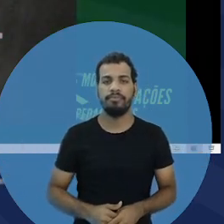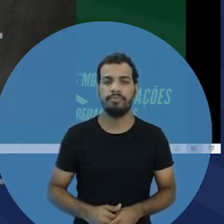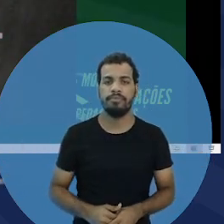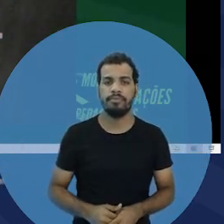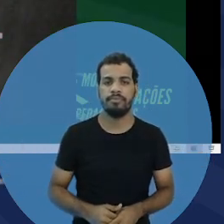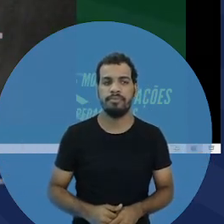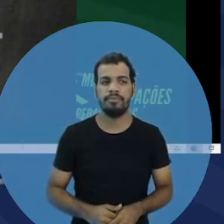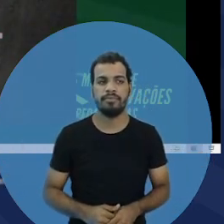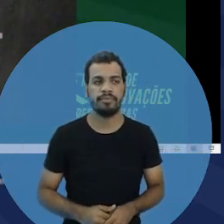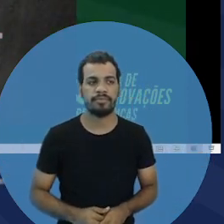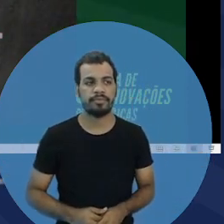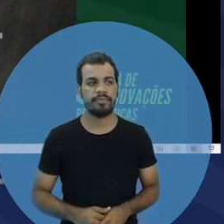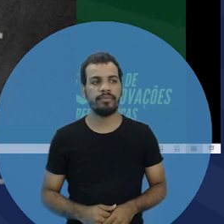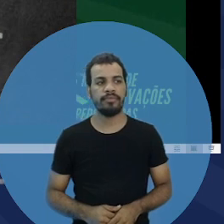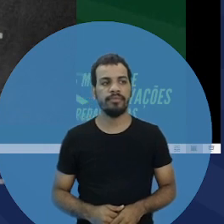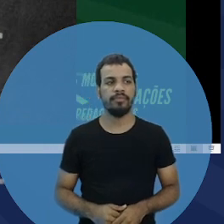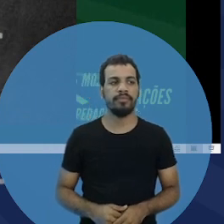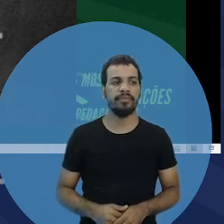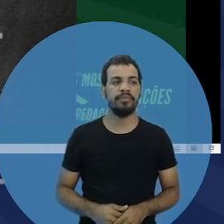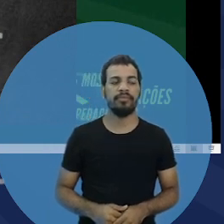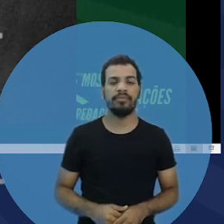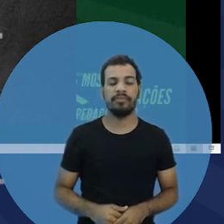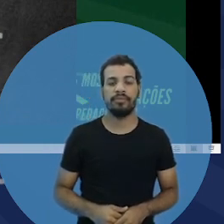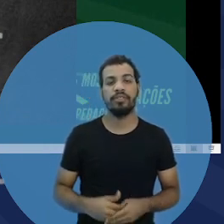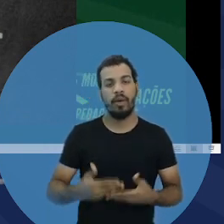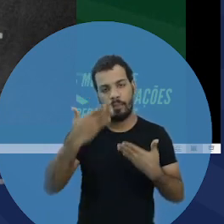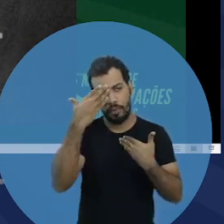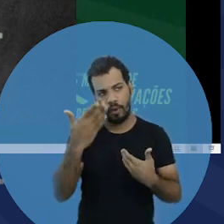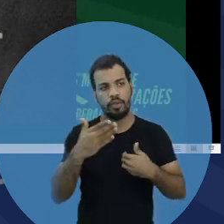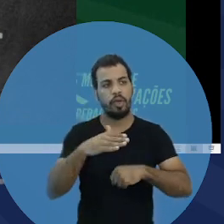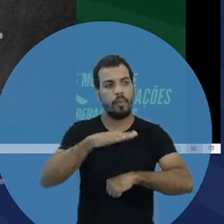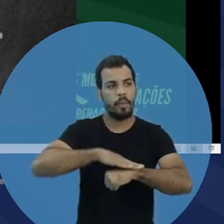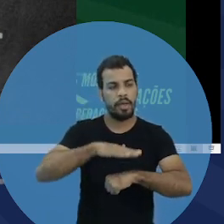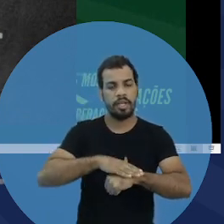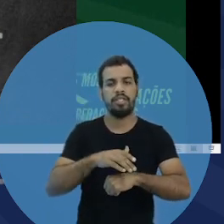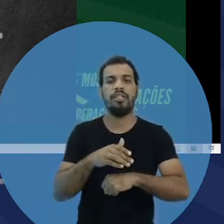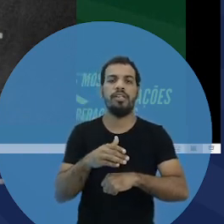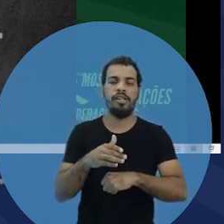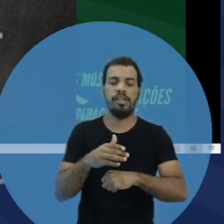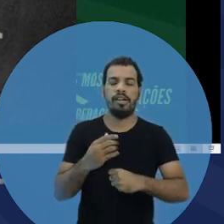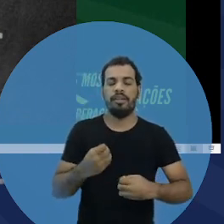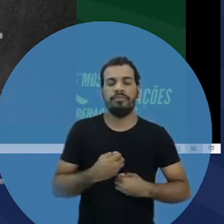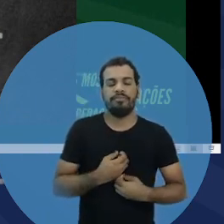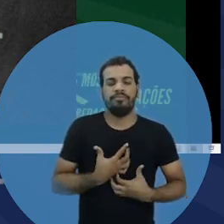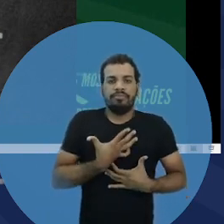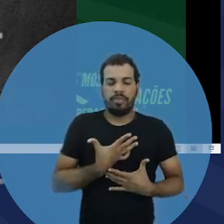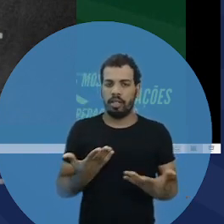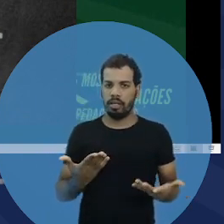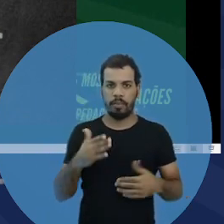E muito obrigado pelo momento, isso me engrandece muito fazer parte desse momento.